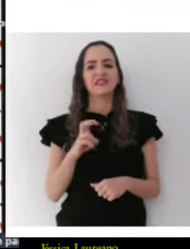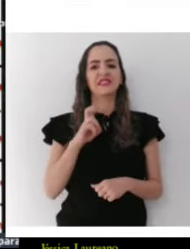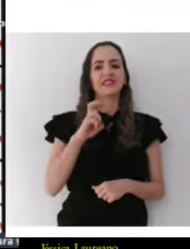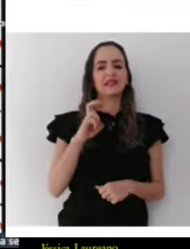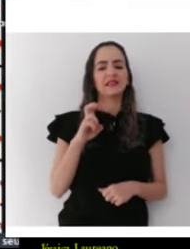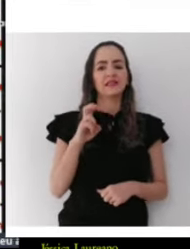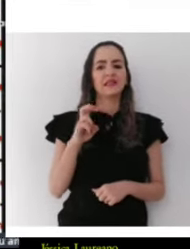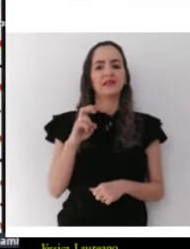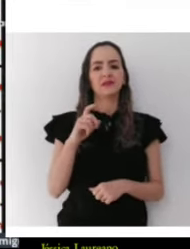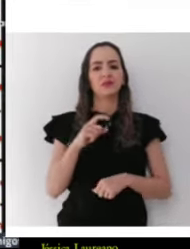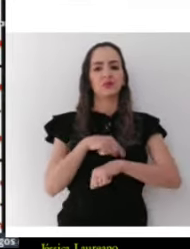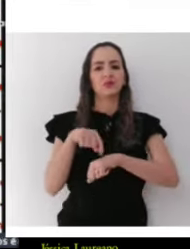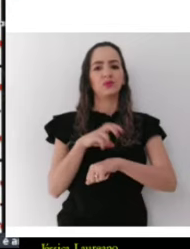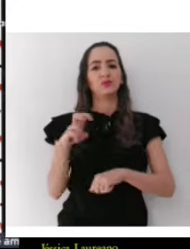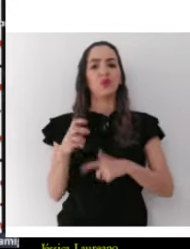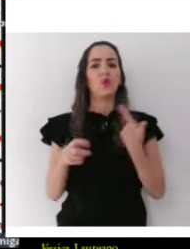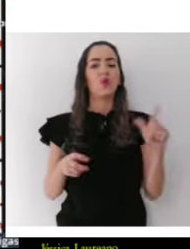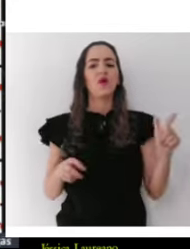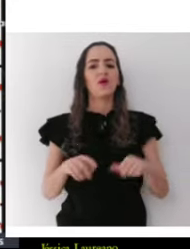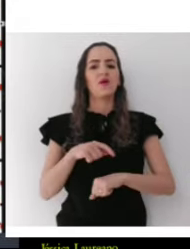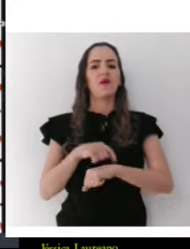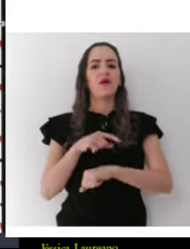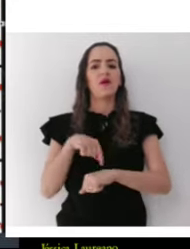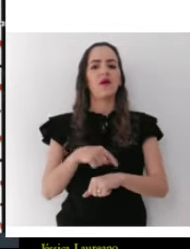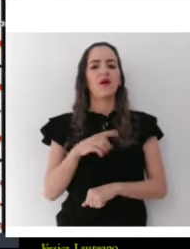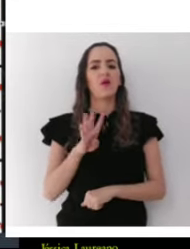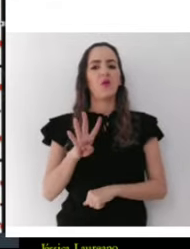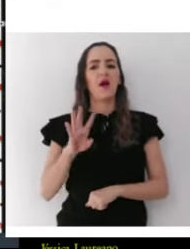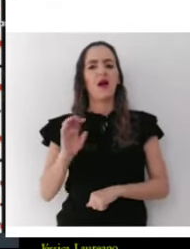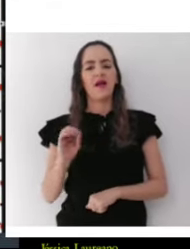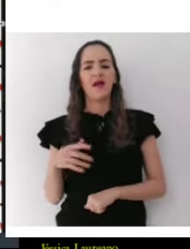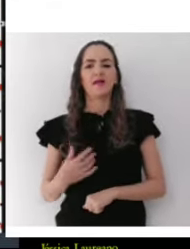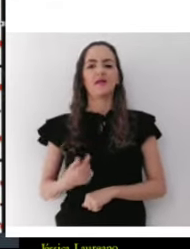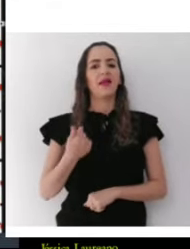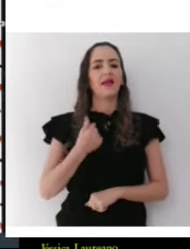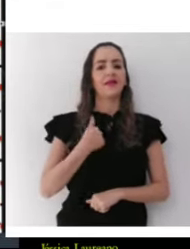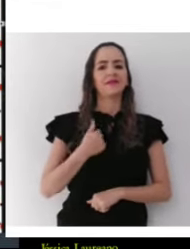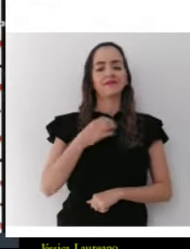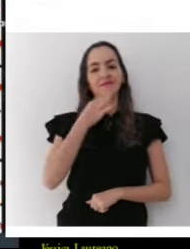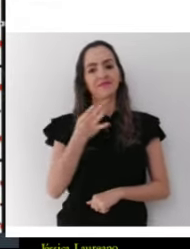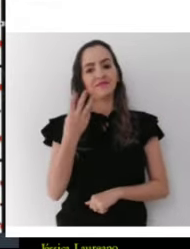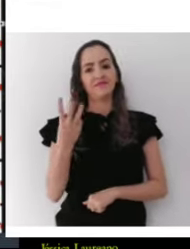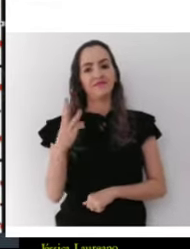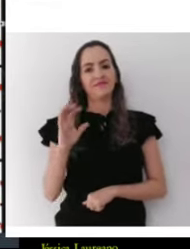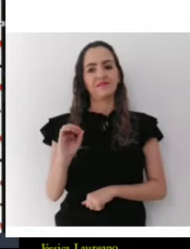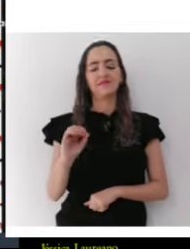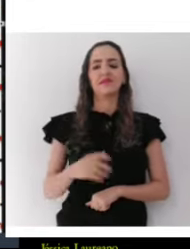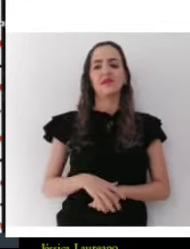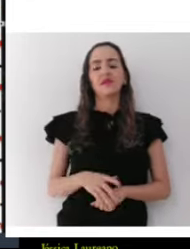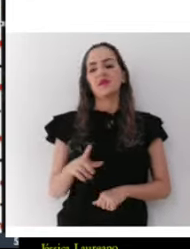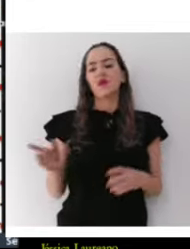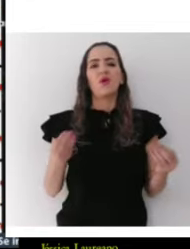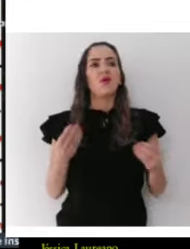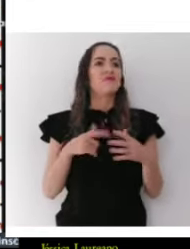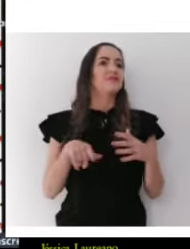40 horas. Eu chutei 30. Pronto. Karine, como é que faz quando a gente não sabe a resposta e a gente vai chutando? Como é